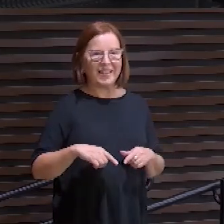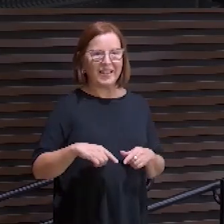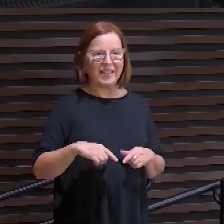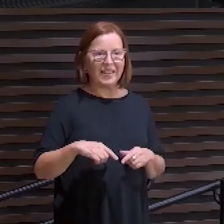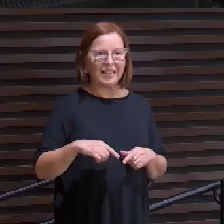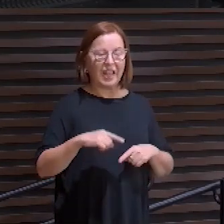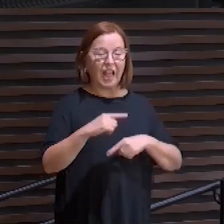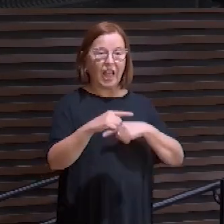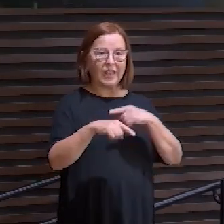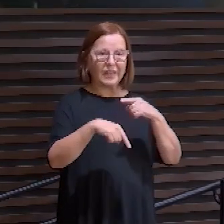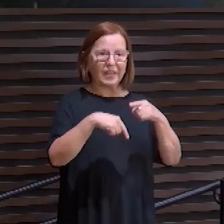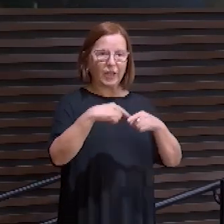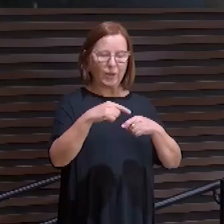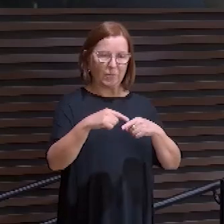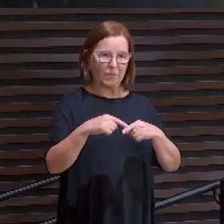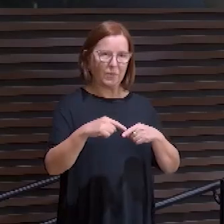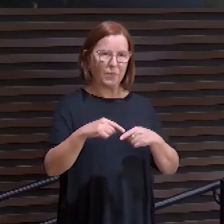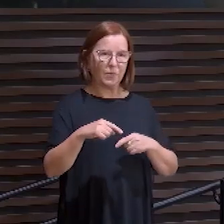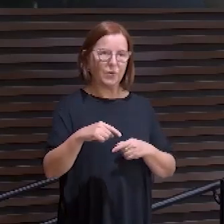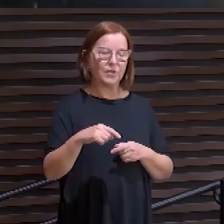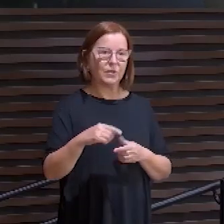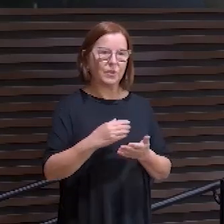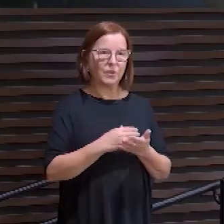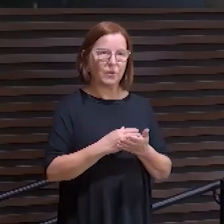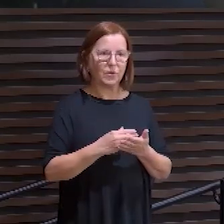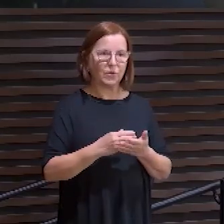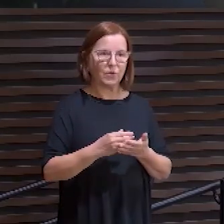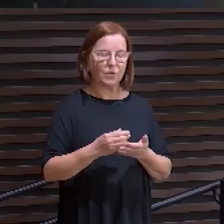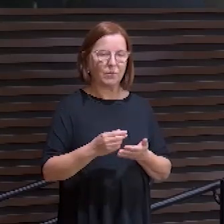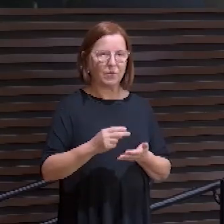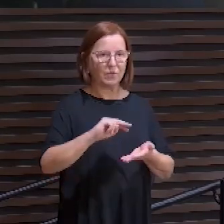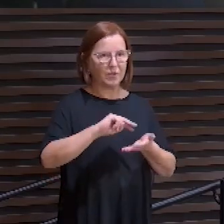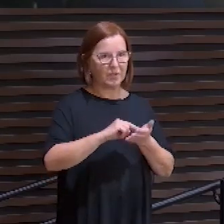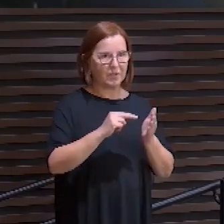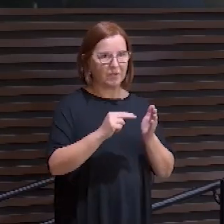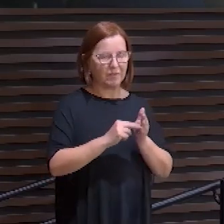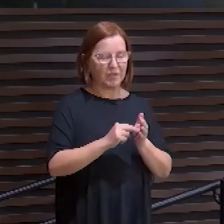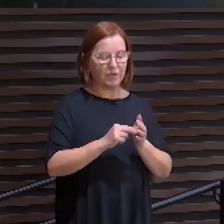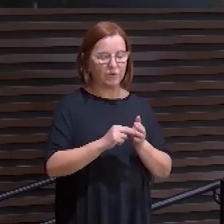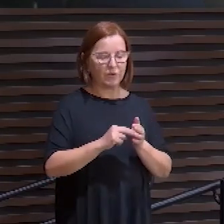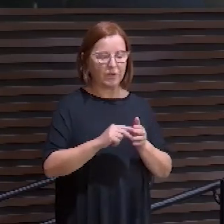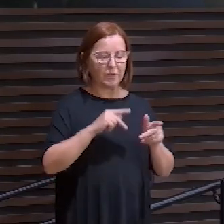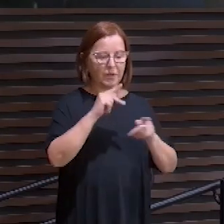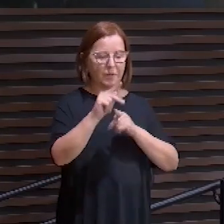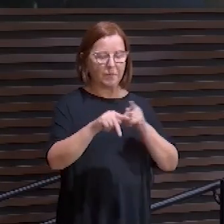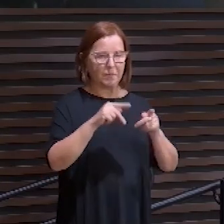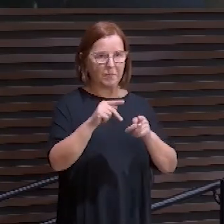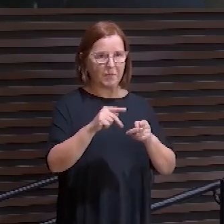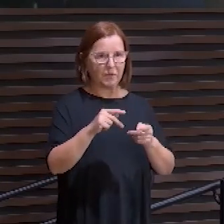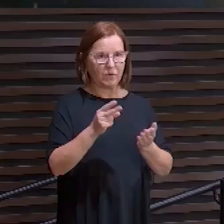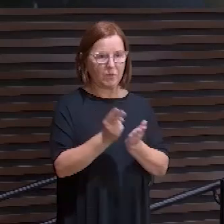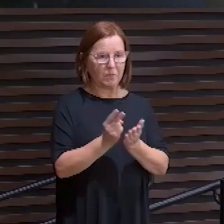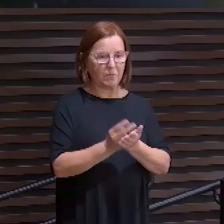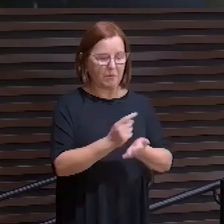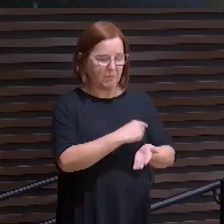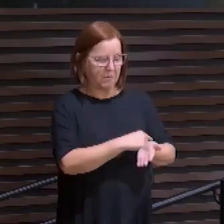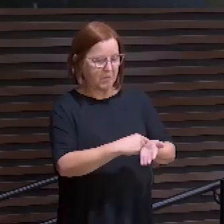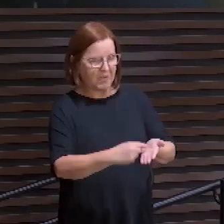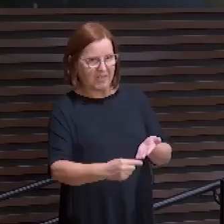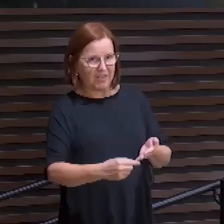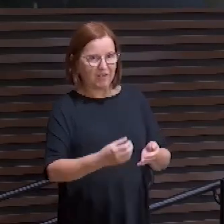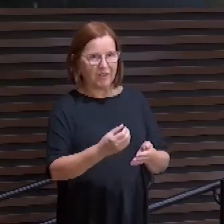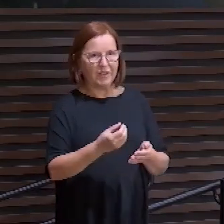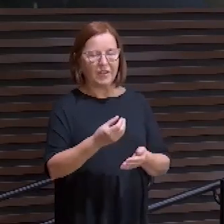sentido de um grupo de pessoas unidas pelos laços de sangue que viviam no mesmo lar e